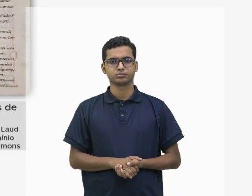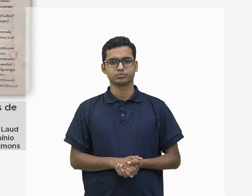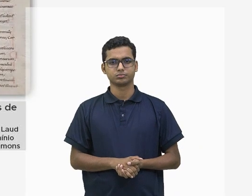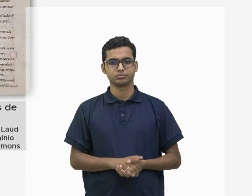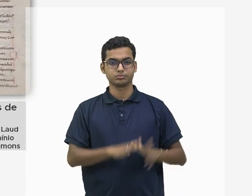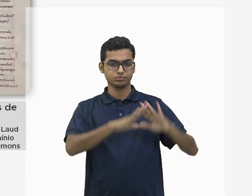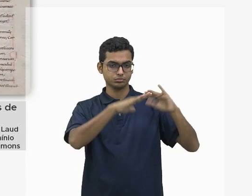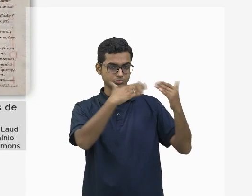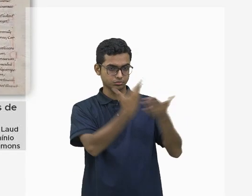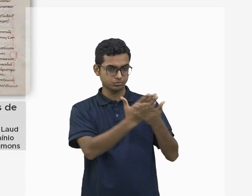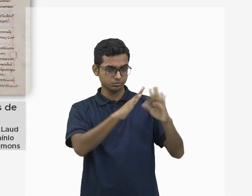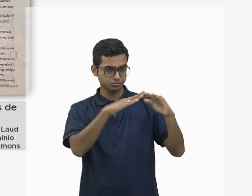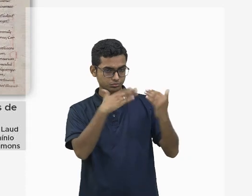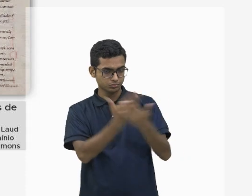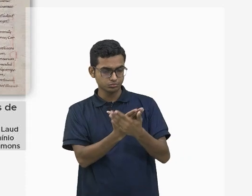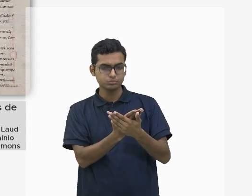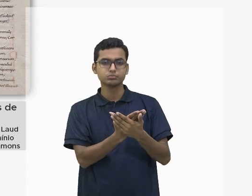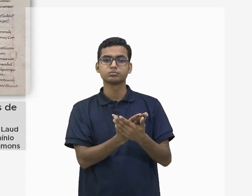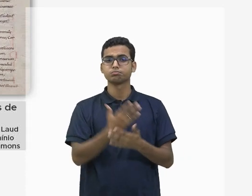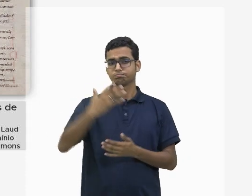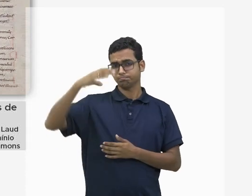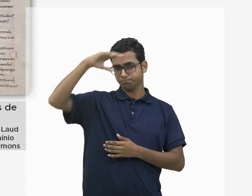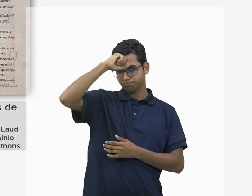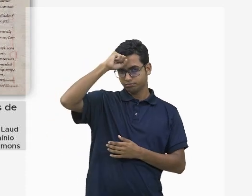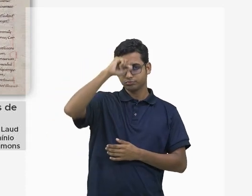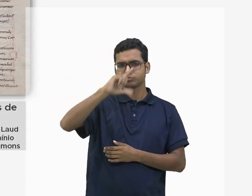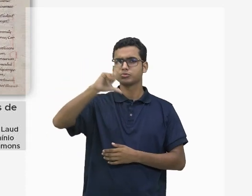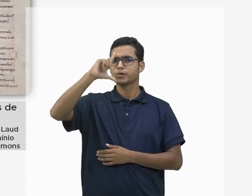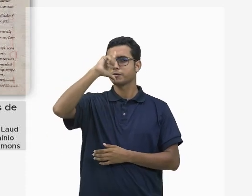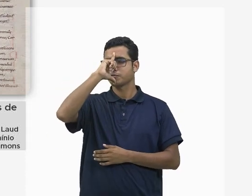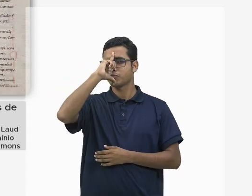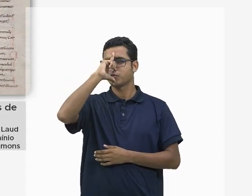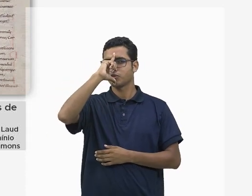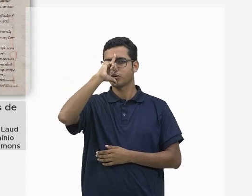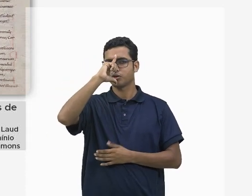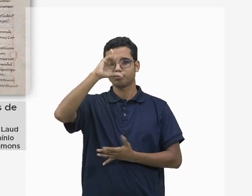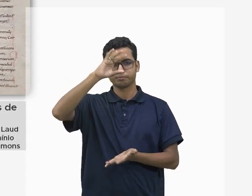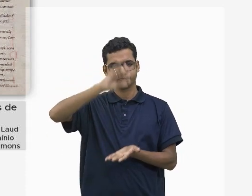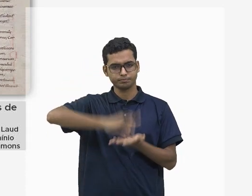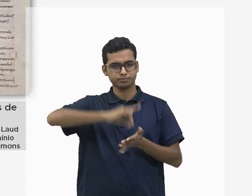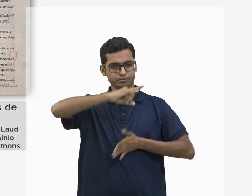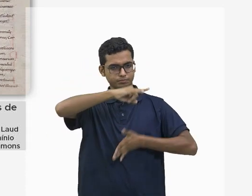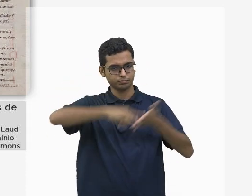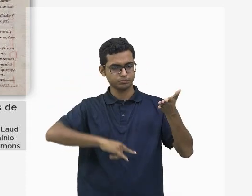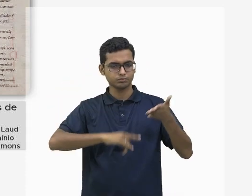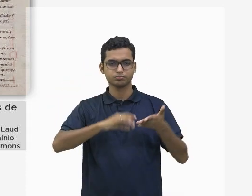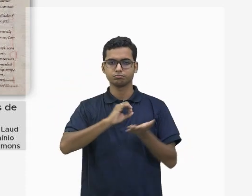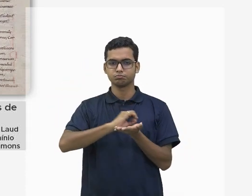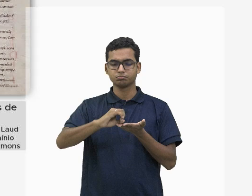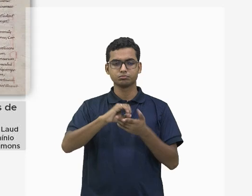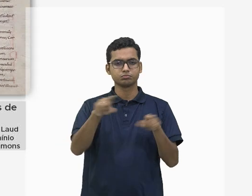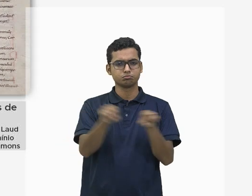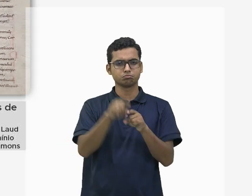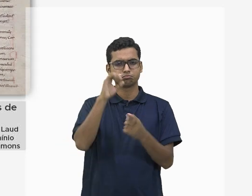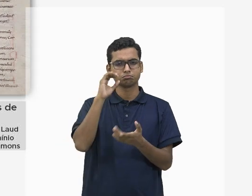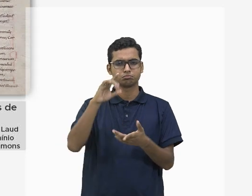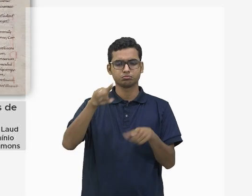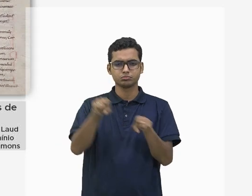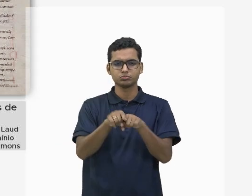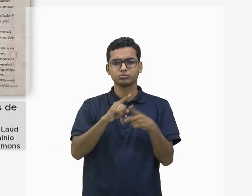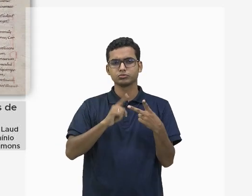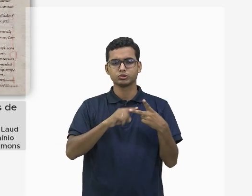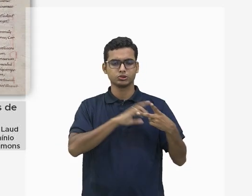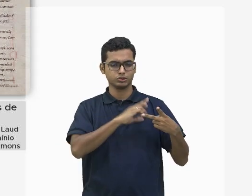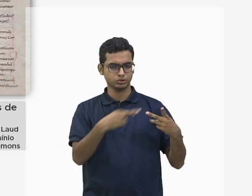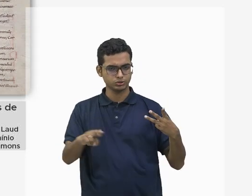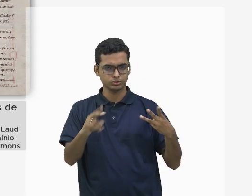escolas palatinas, aprendia-se latim, língua, então, aí dos documentos oficiais, religião, claro,